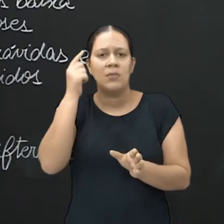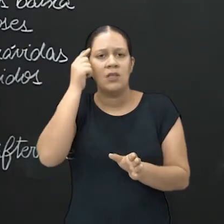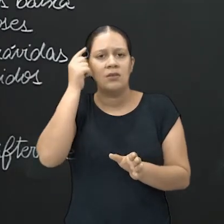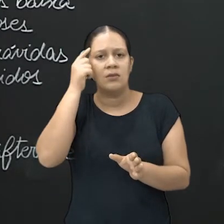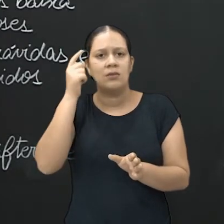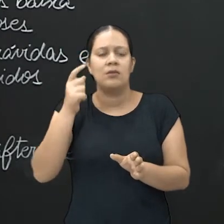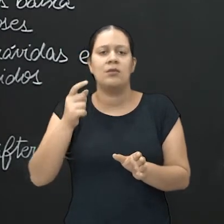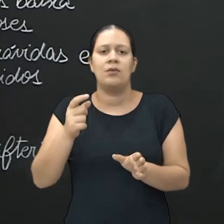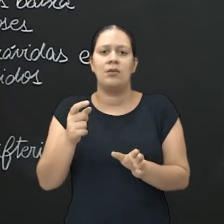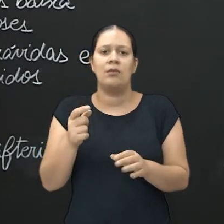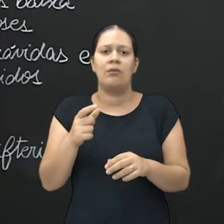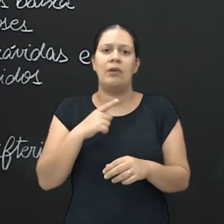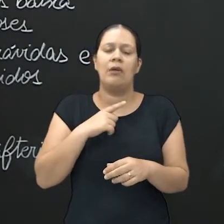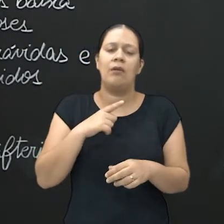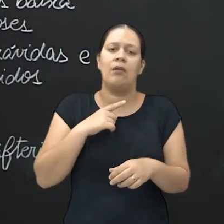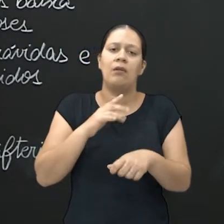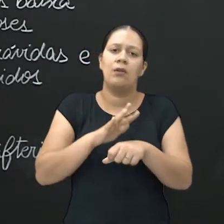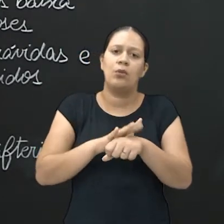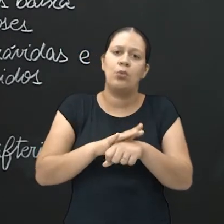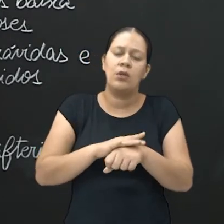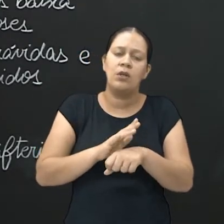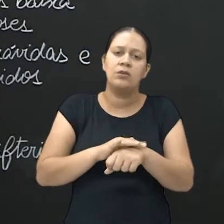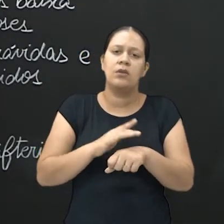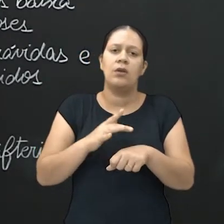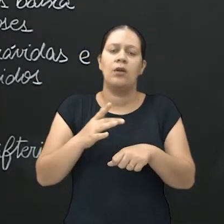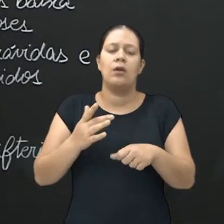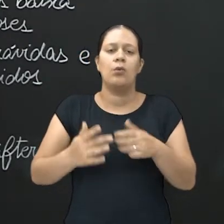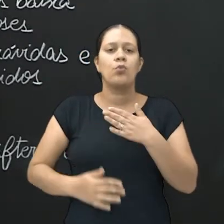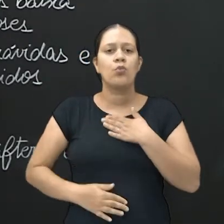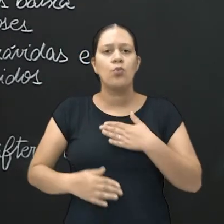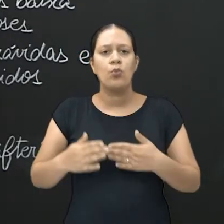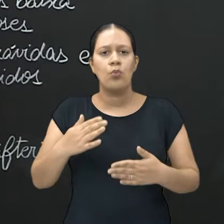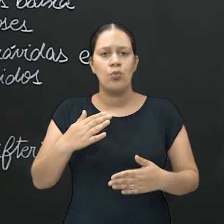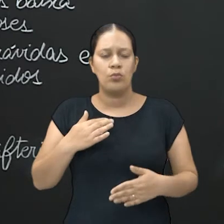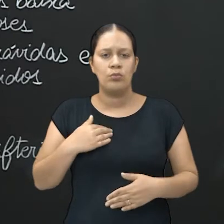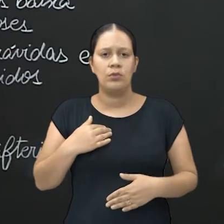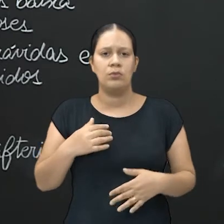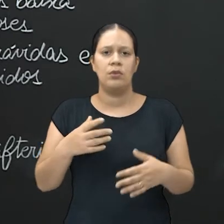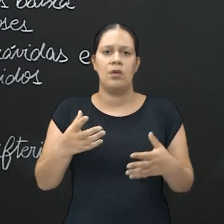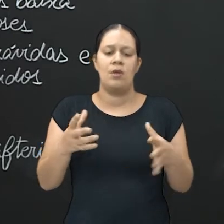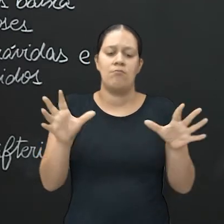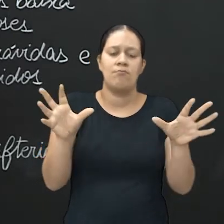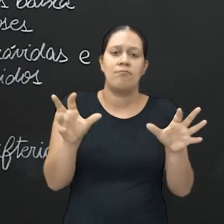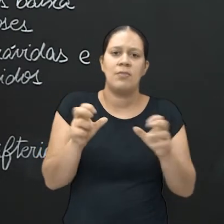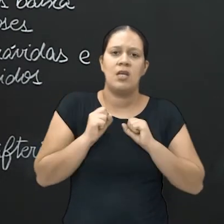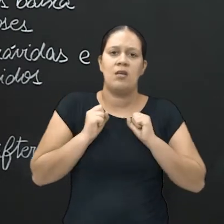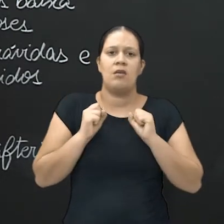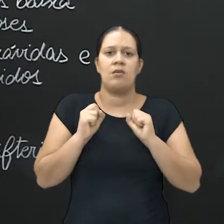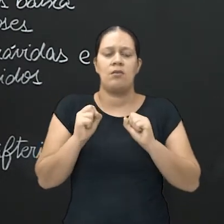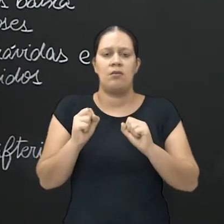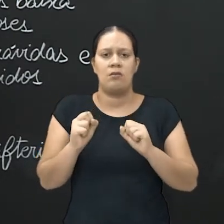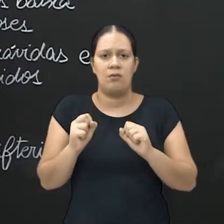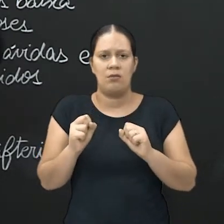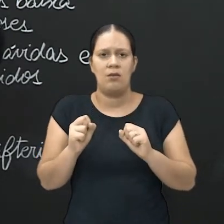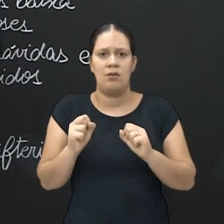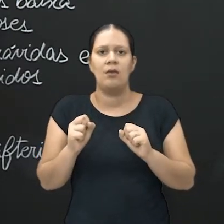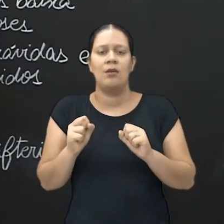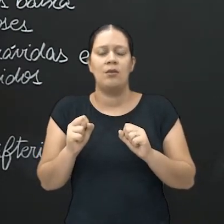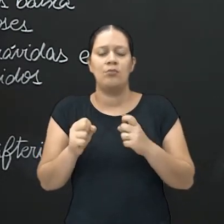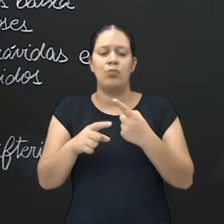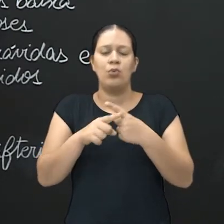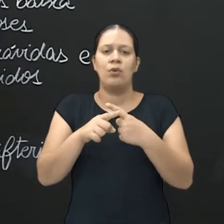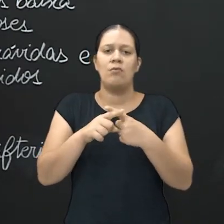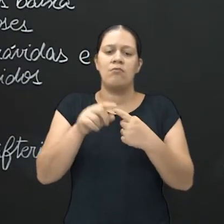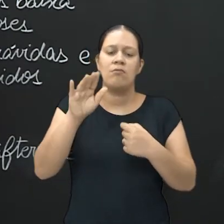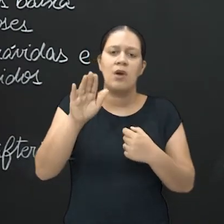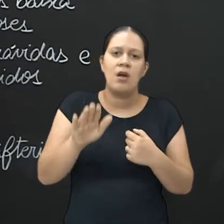ela tem alguma doença na sua imunidade. Ela é um imunodeprimido. A imunidade dela é naturalmente